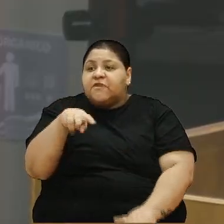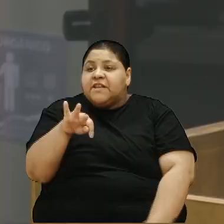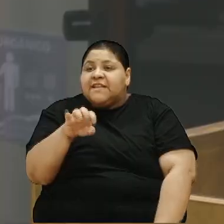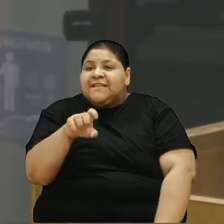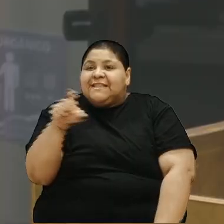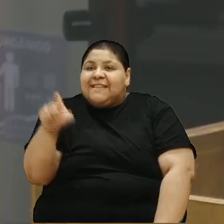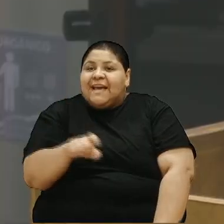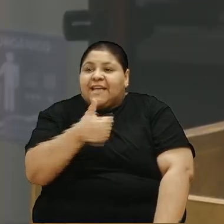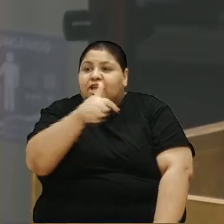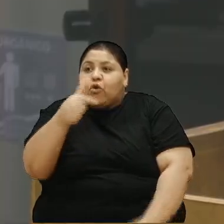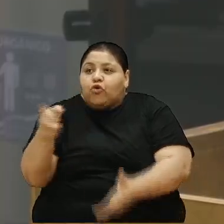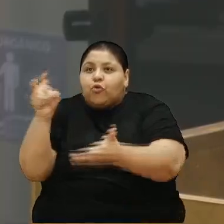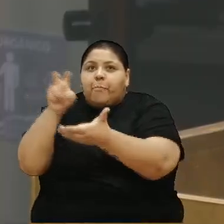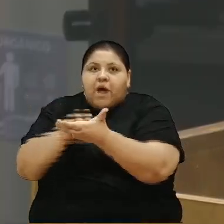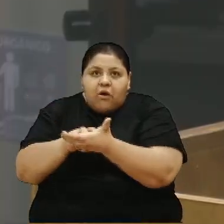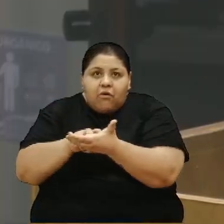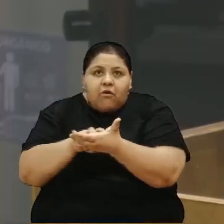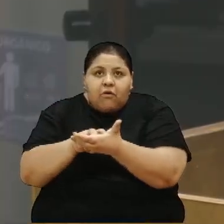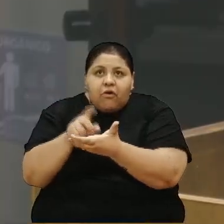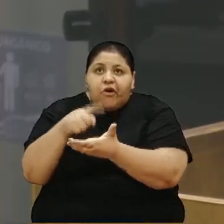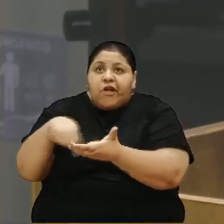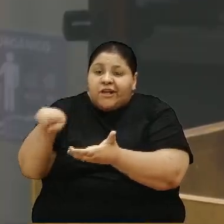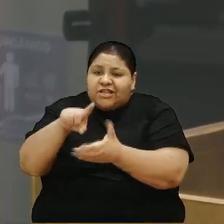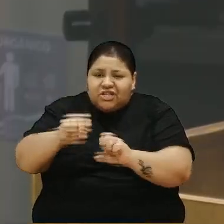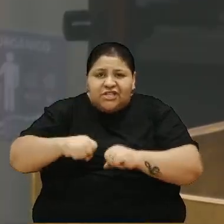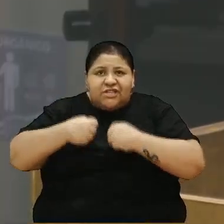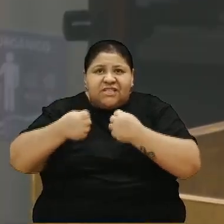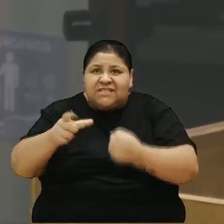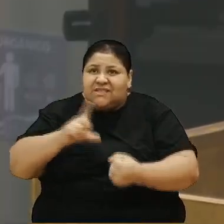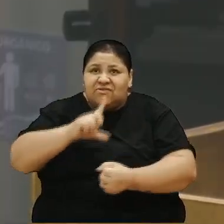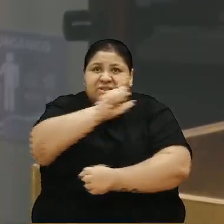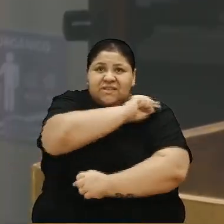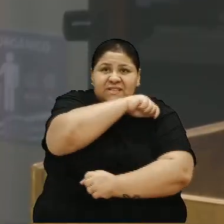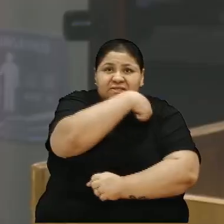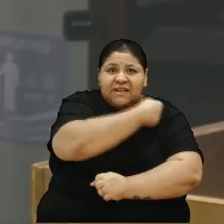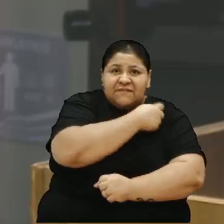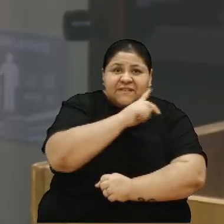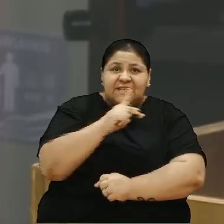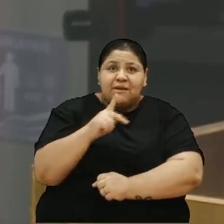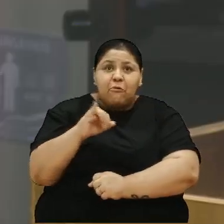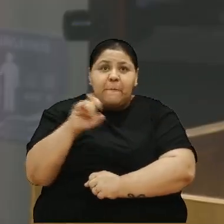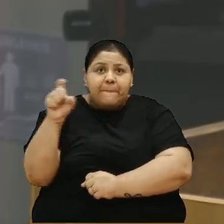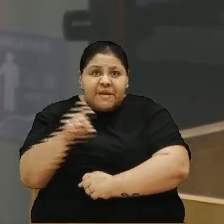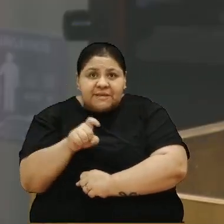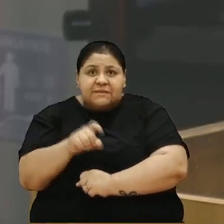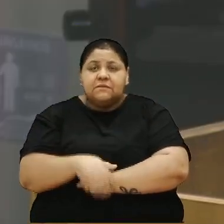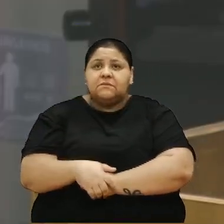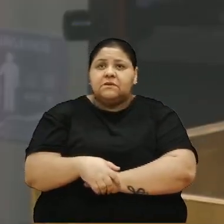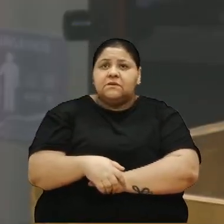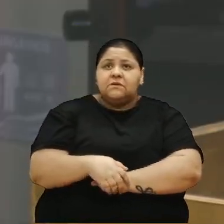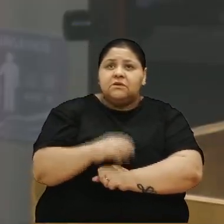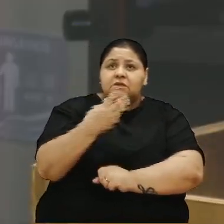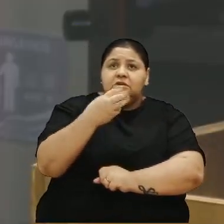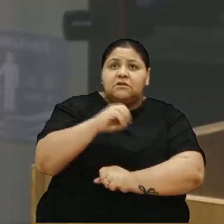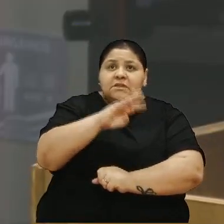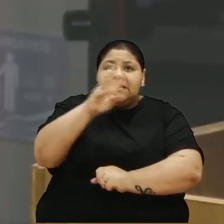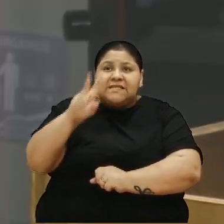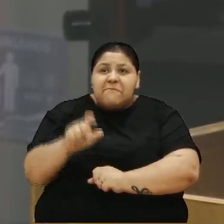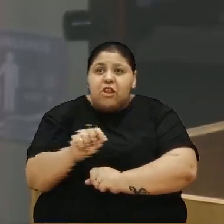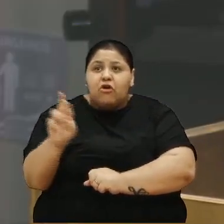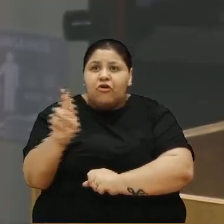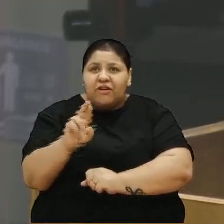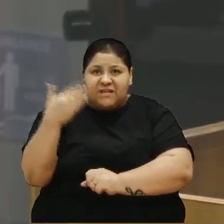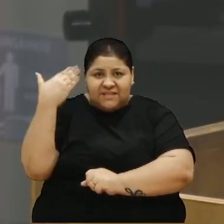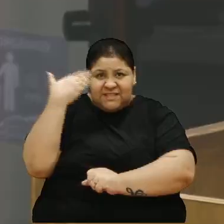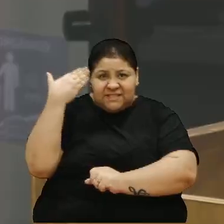banco. E a gente vem defender que não tem que fiscalizar o Pix. 30 bilhões de reais.